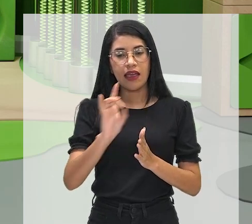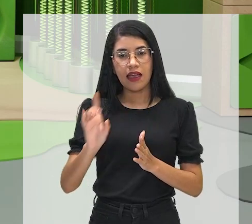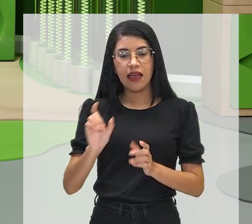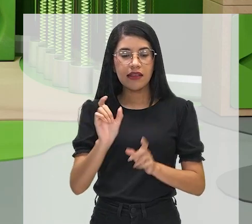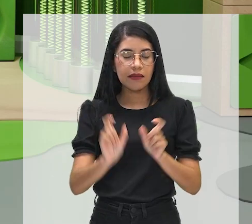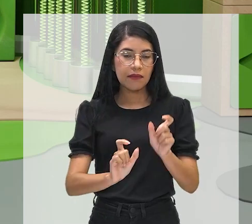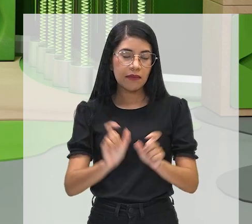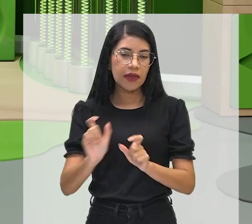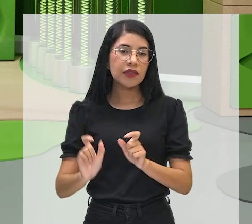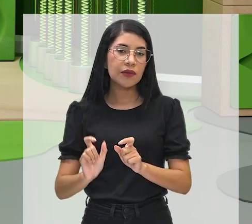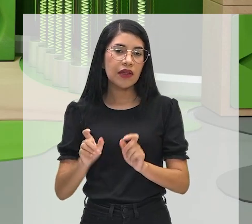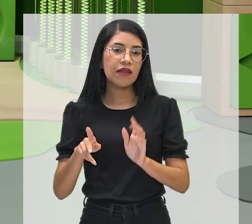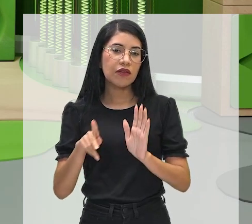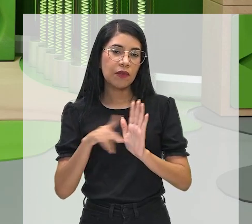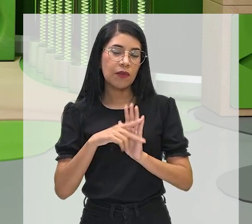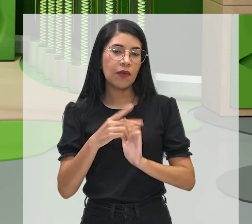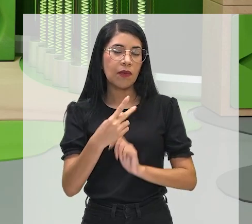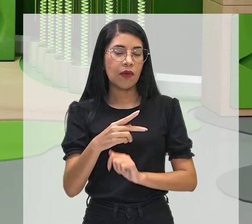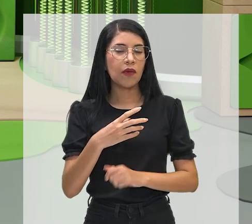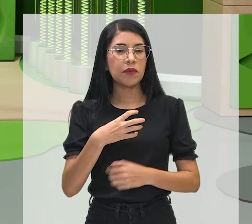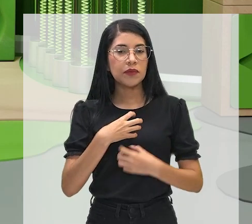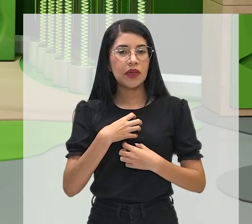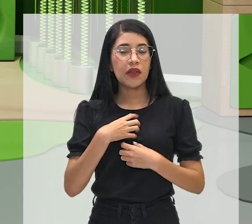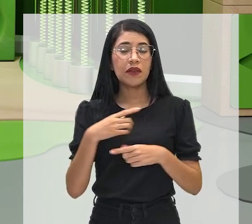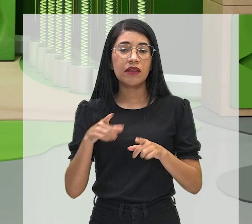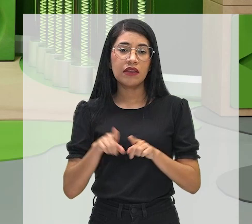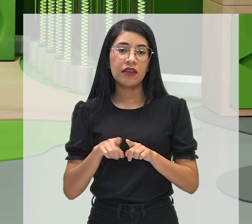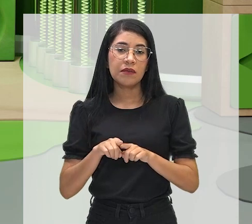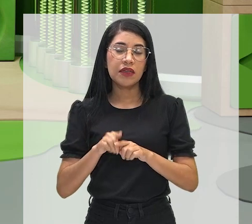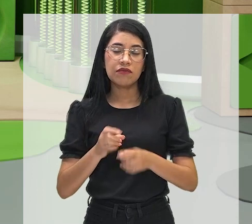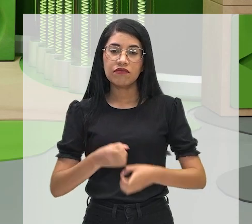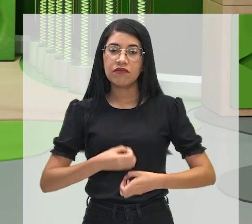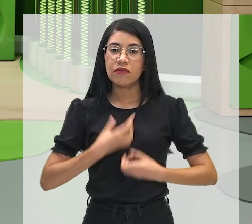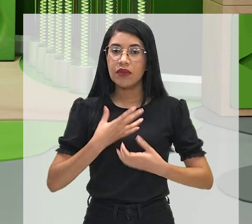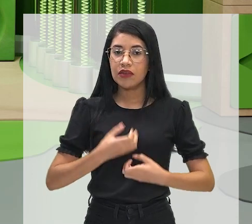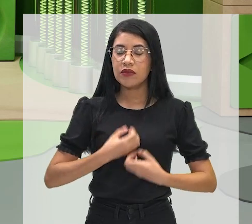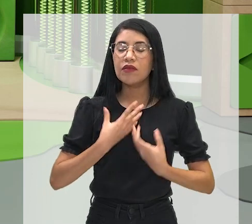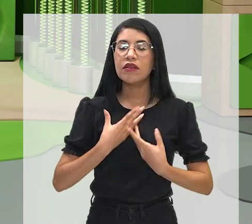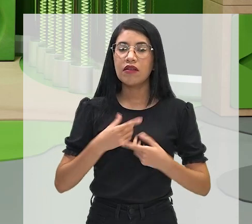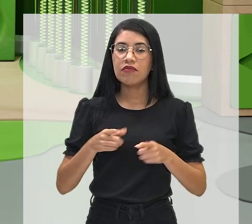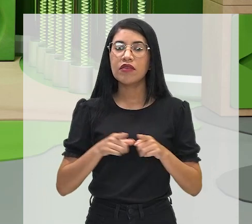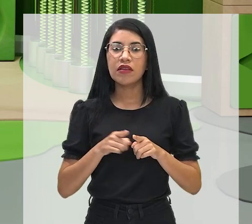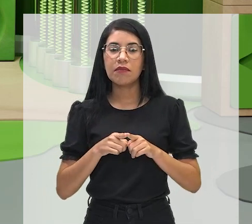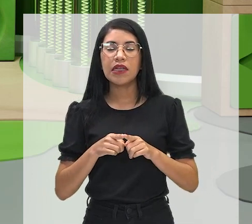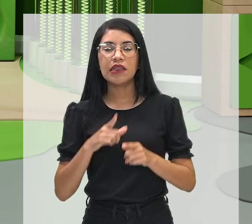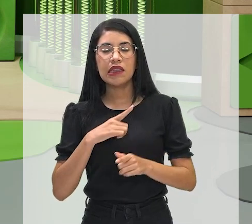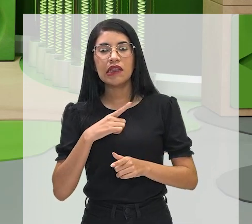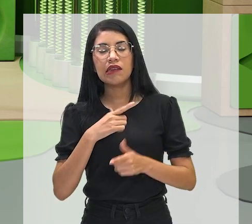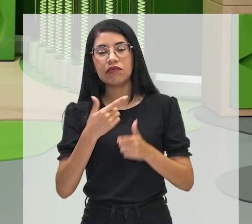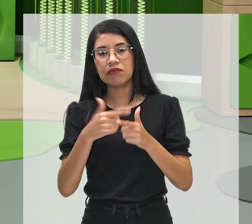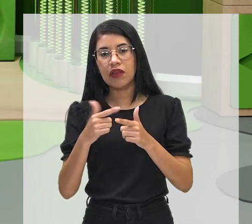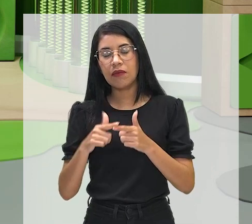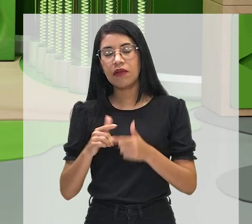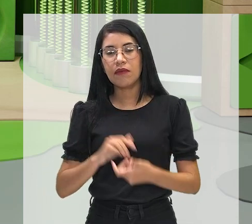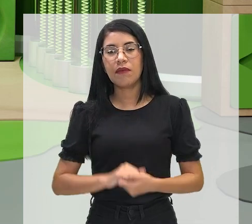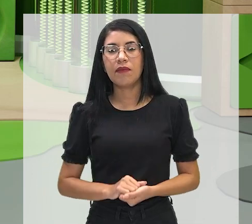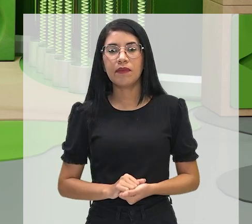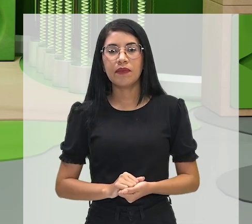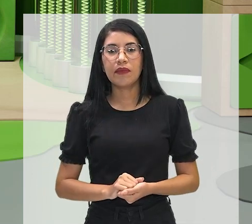vai acontecer de uma maneira específica. E claro, o emocional, né, muitas vezes fica também abalado.